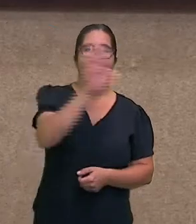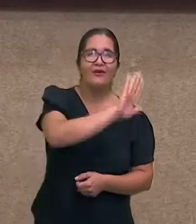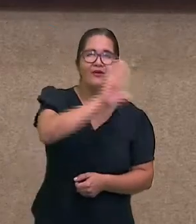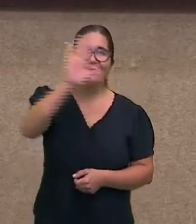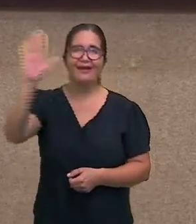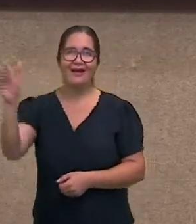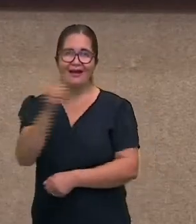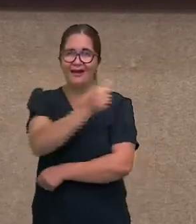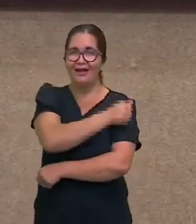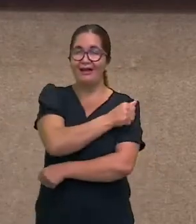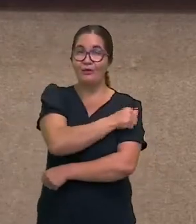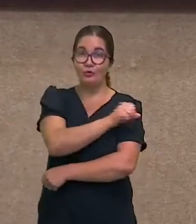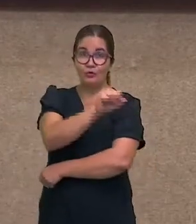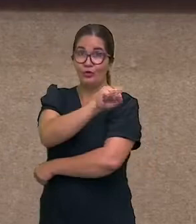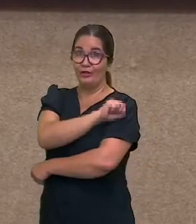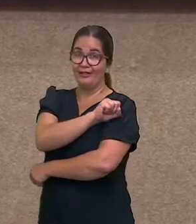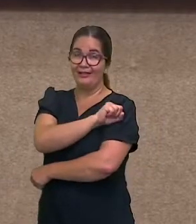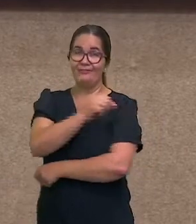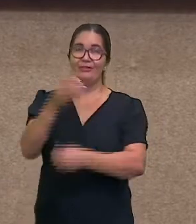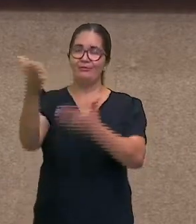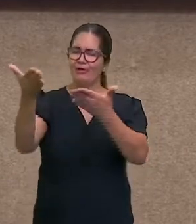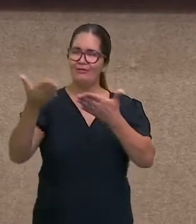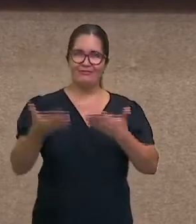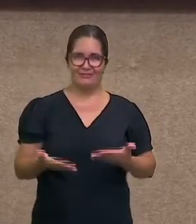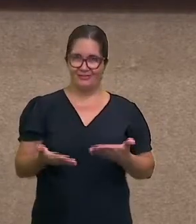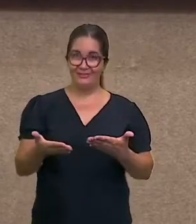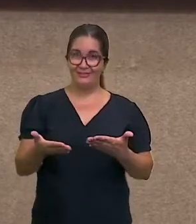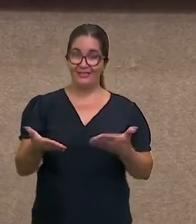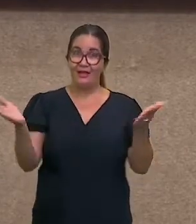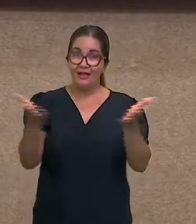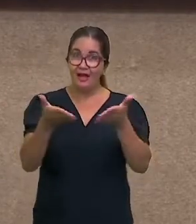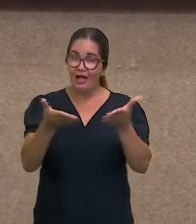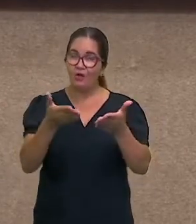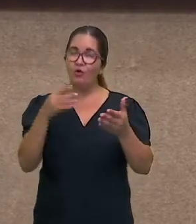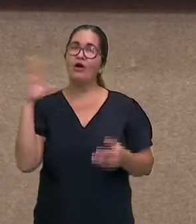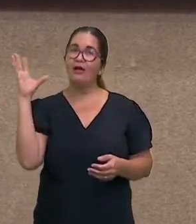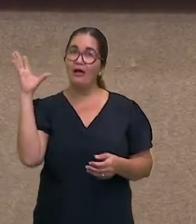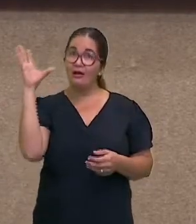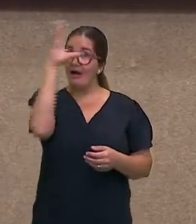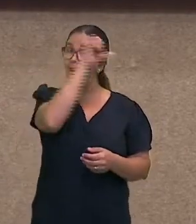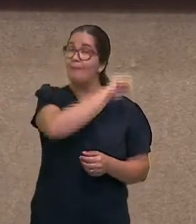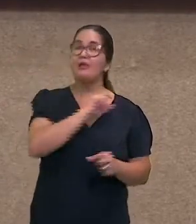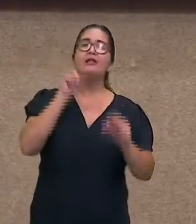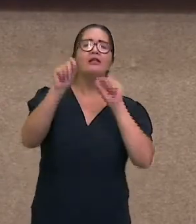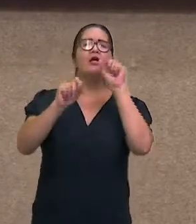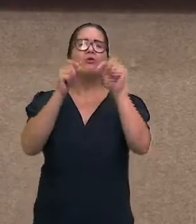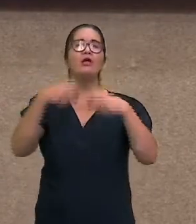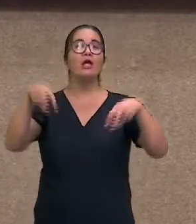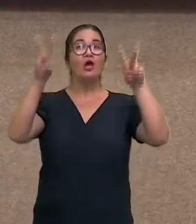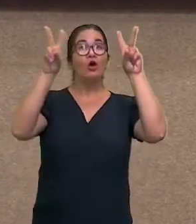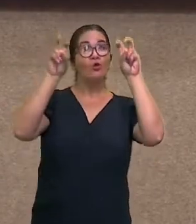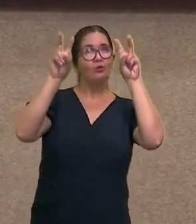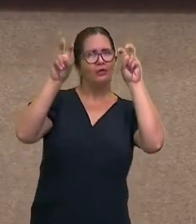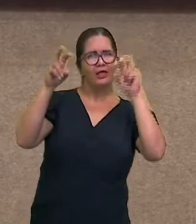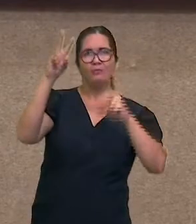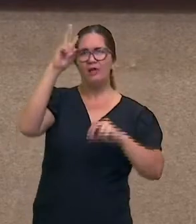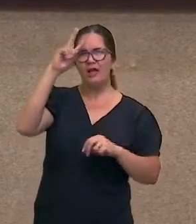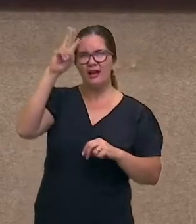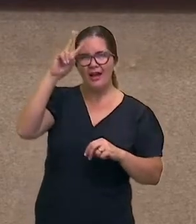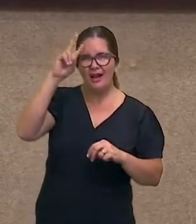Olá, galera do 8º ano. Vamos iniciar hoje o nosso assunto. Lembra